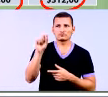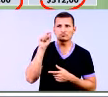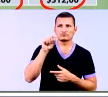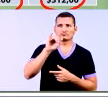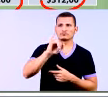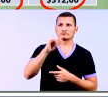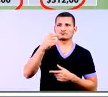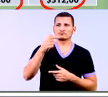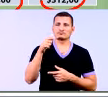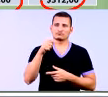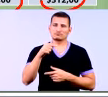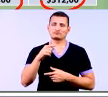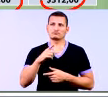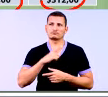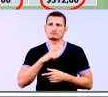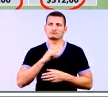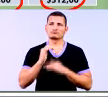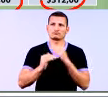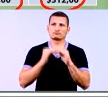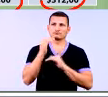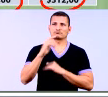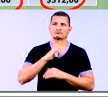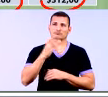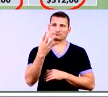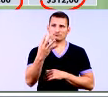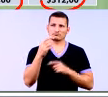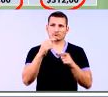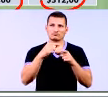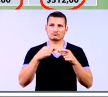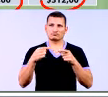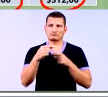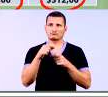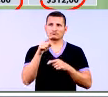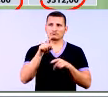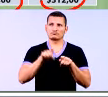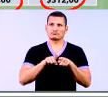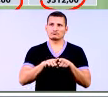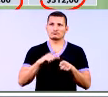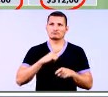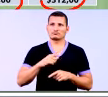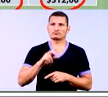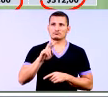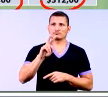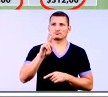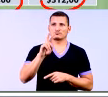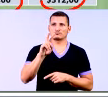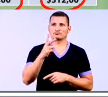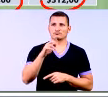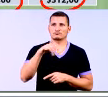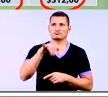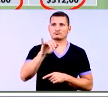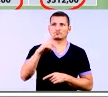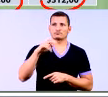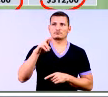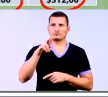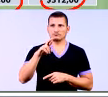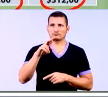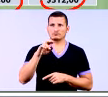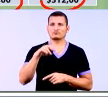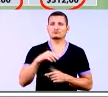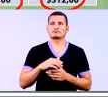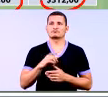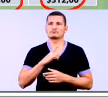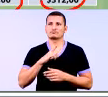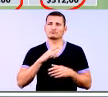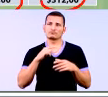exige desempenho da máquina. Além dele ter 4 núcleos, ele tem um hyperthreading que ele duplica, então ele trabalha como se tivesse 8 núcleos, então